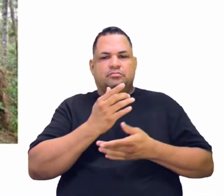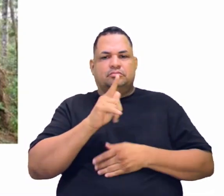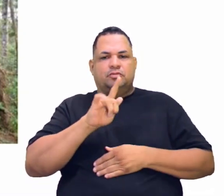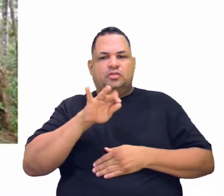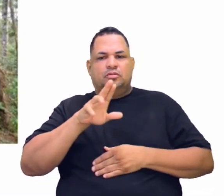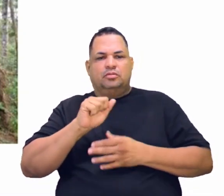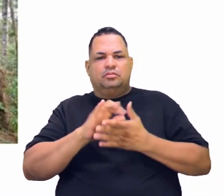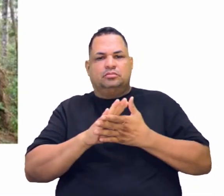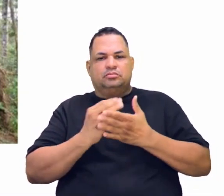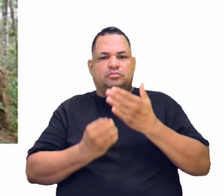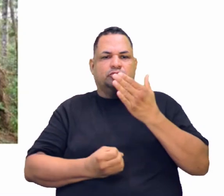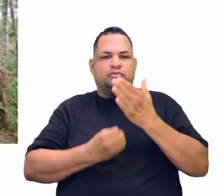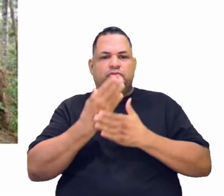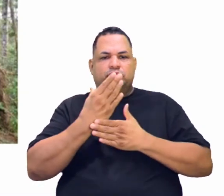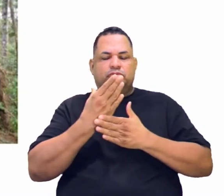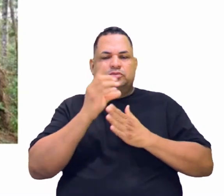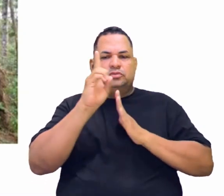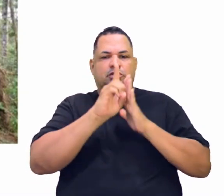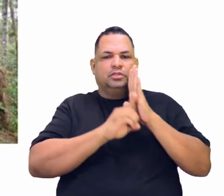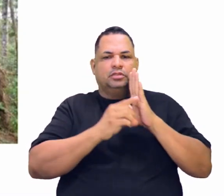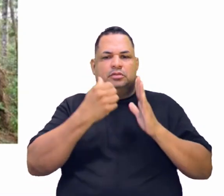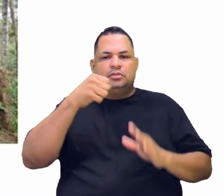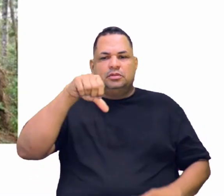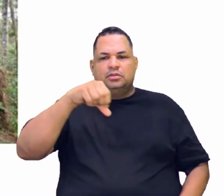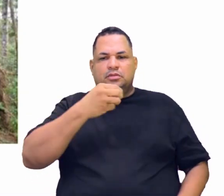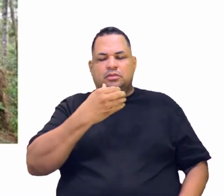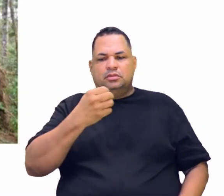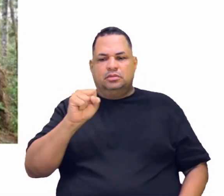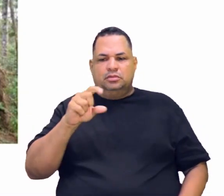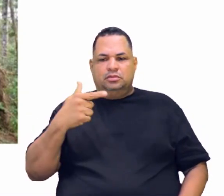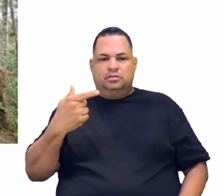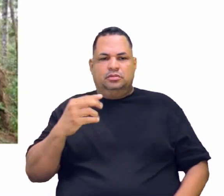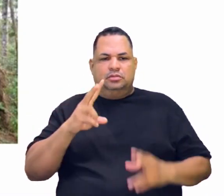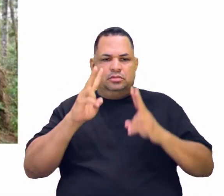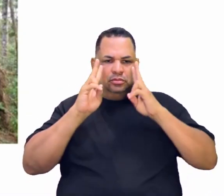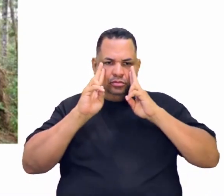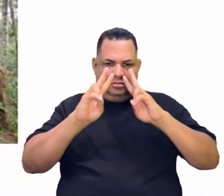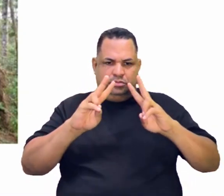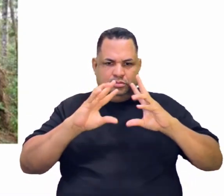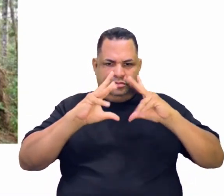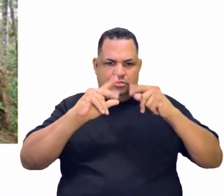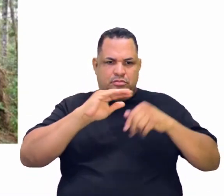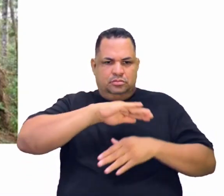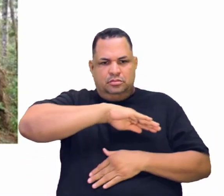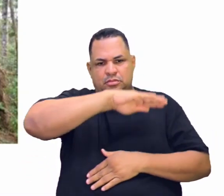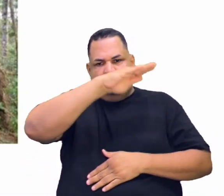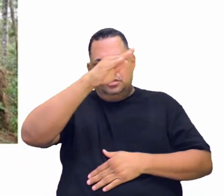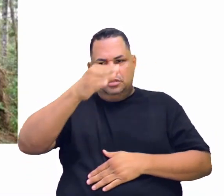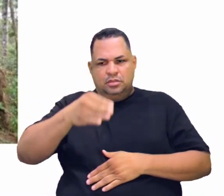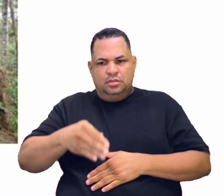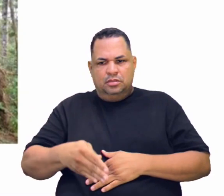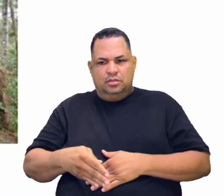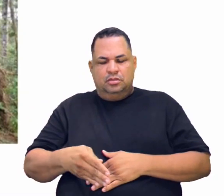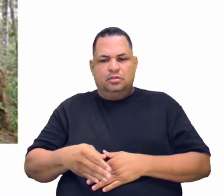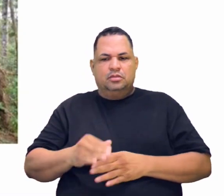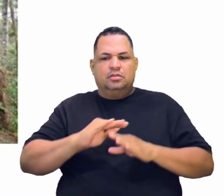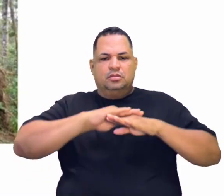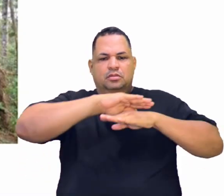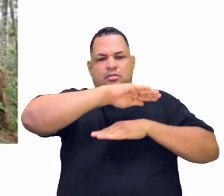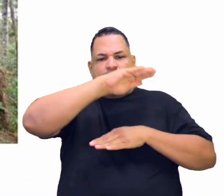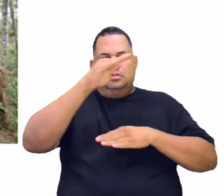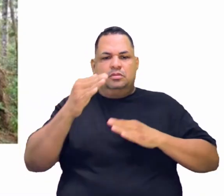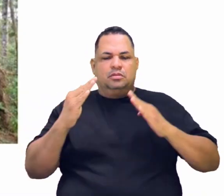em 92. Essa aqui, visão geral do Taipiri. A casa, como é que é construída